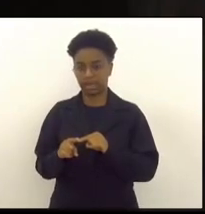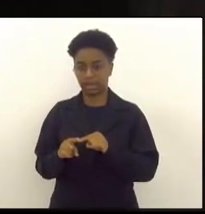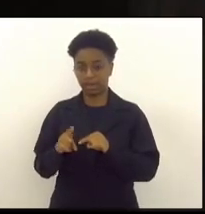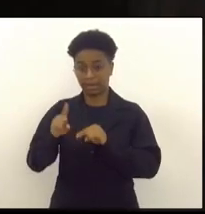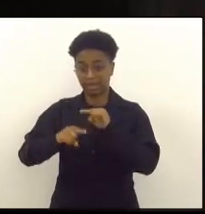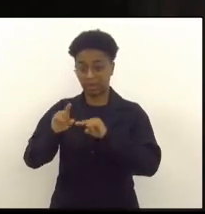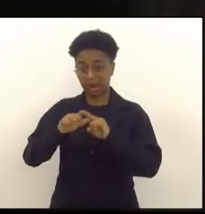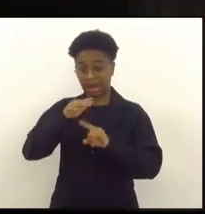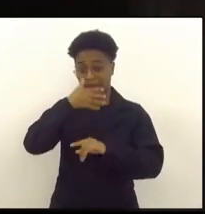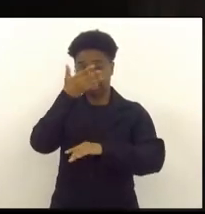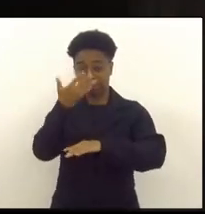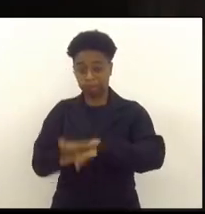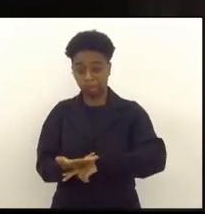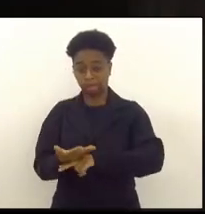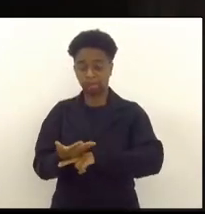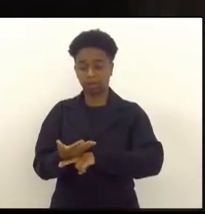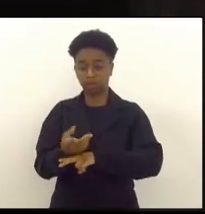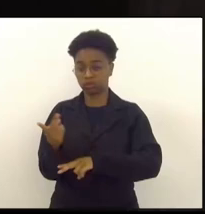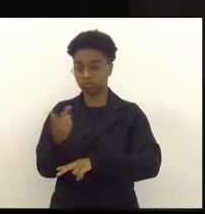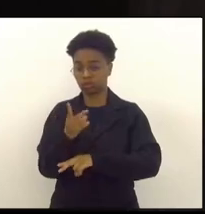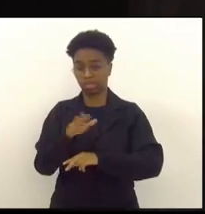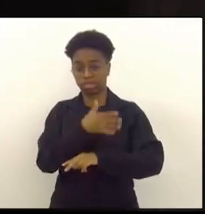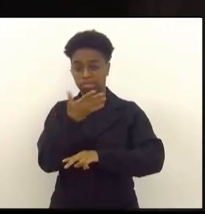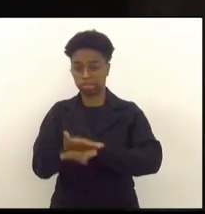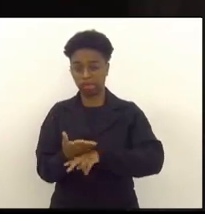a prensa caiu em cima dos 2. Eles